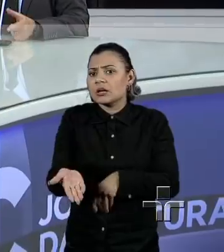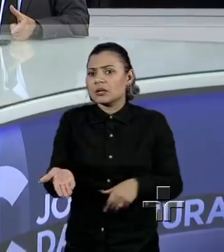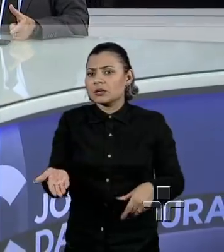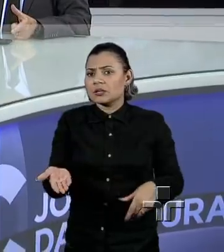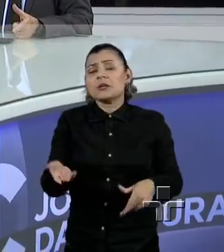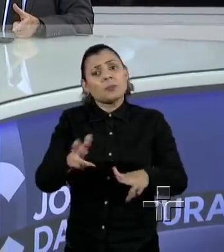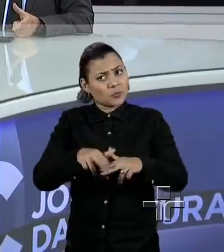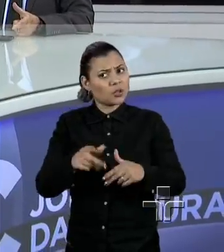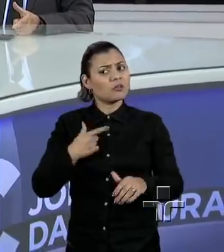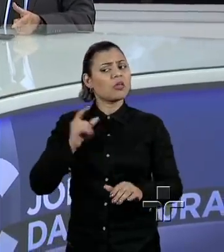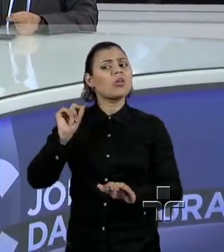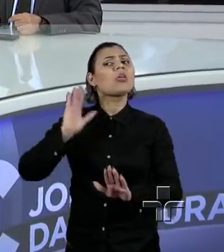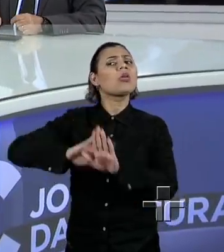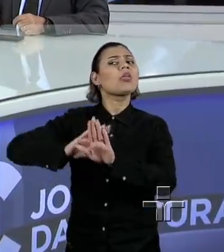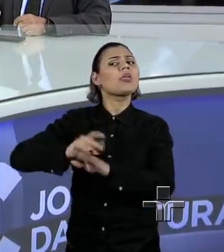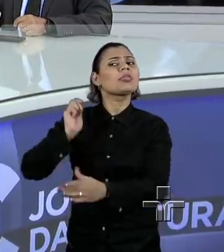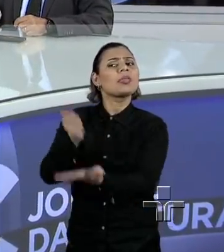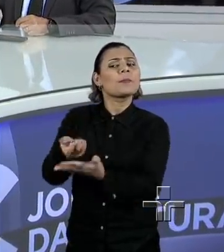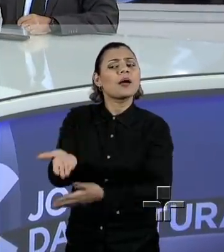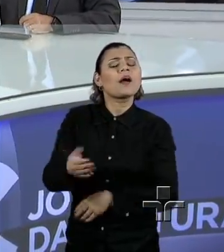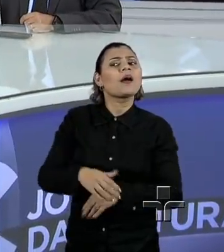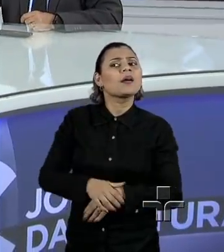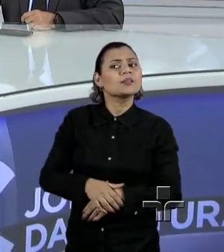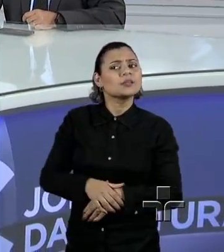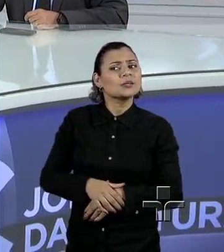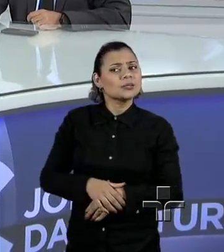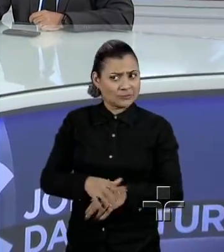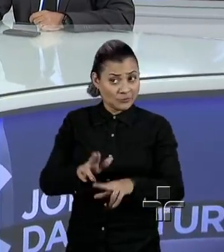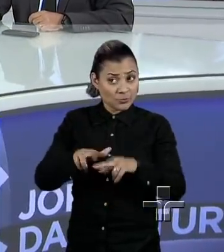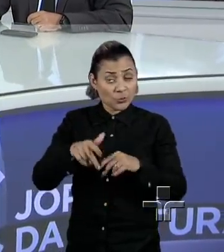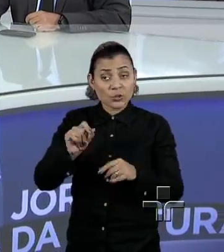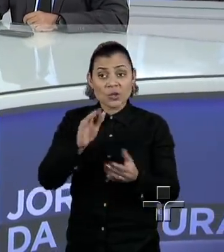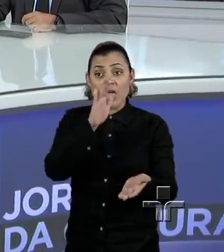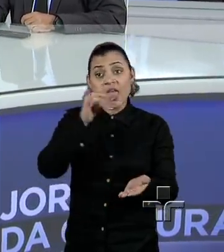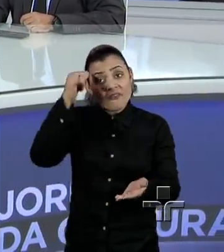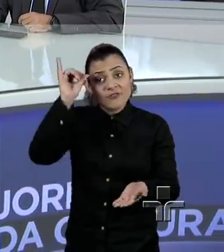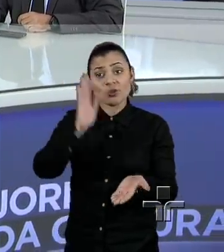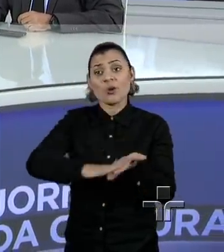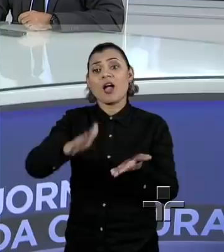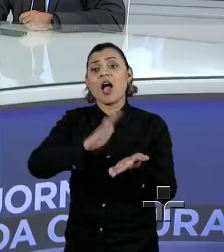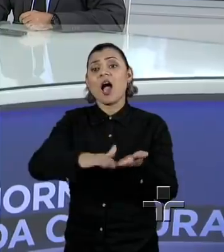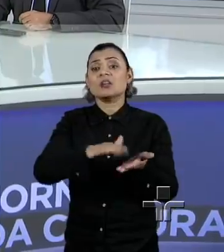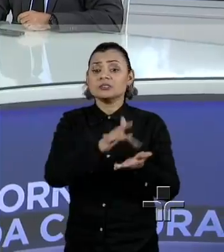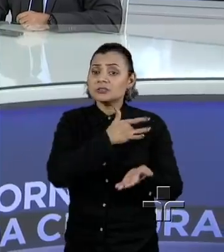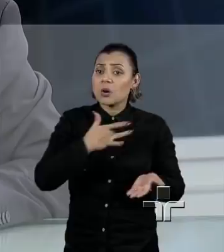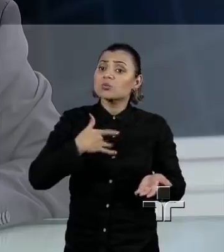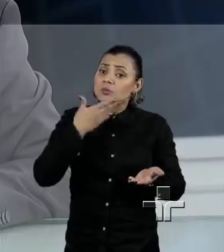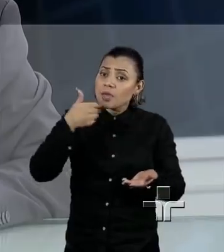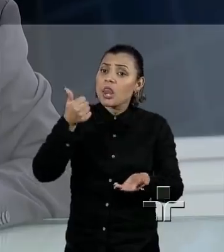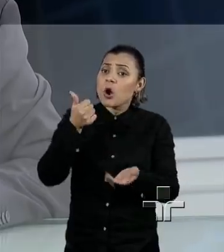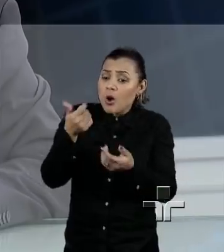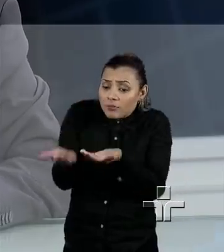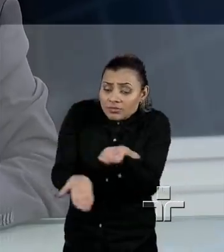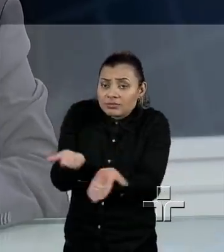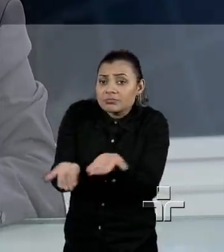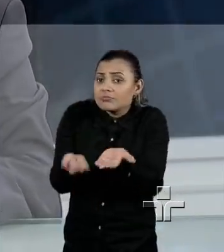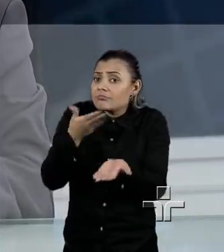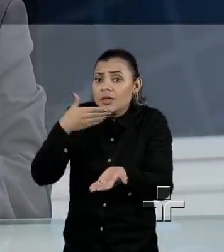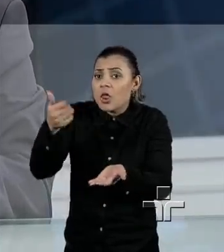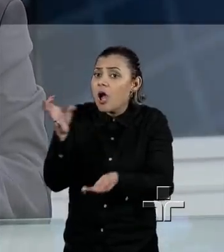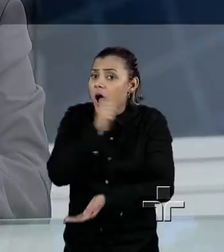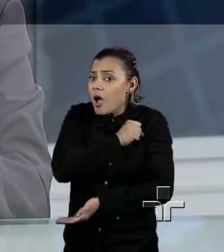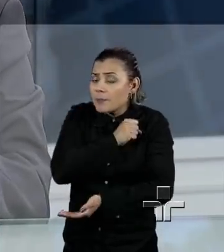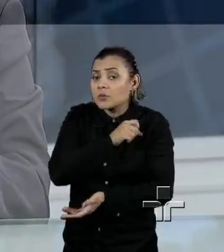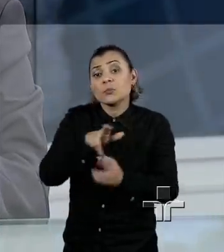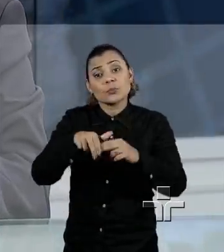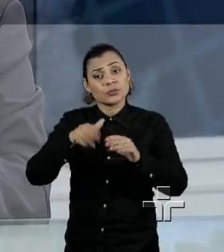Alguém está pagando. Não tenha dúvida, não então, existe diesel subsidiado. Quanto você evitou de gasto de saúde ou tratar melhor? Então, isso